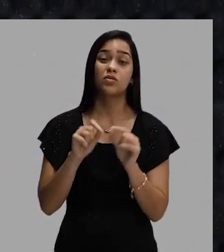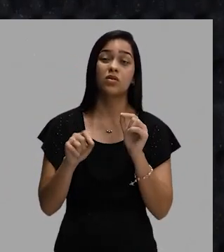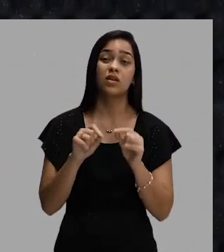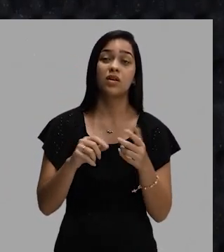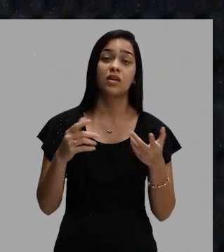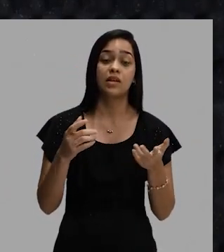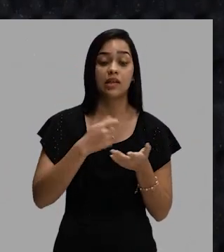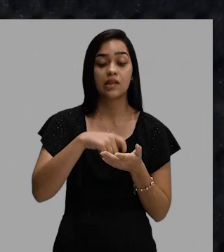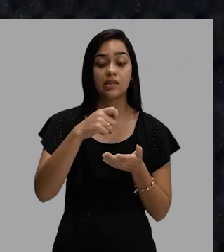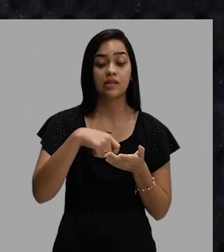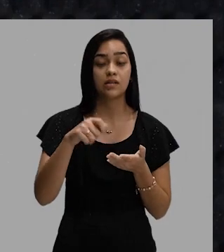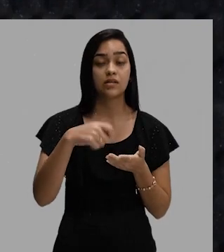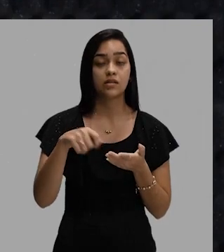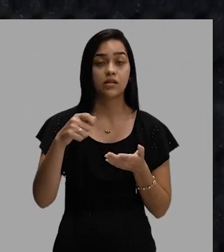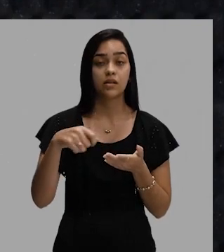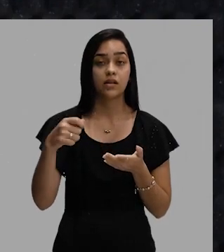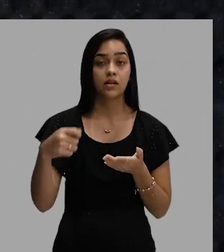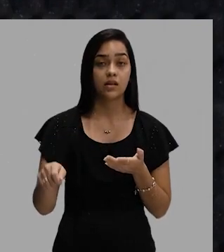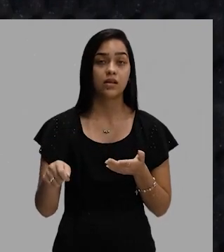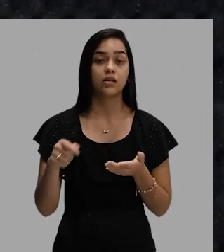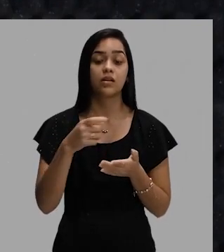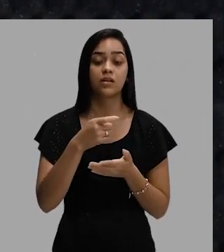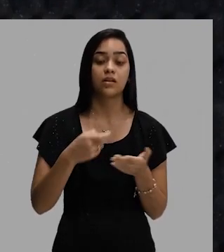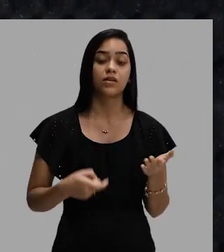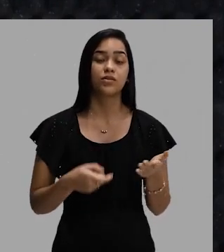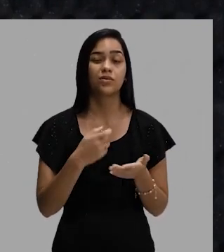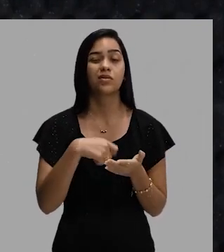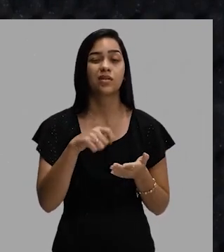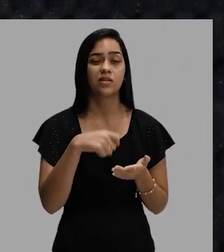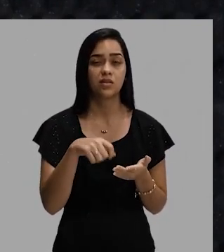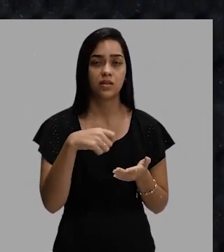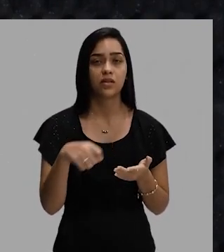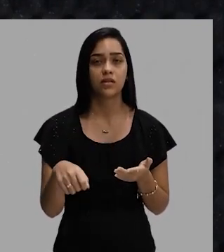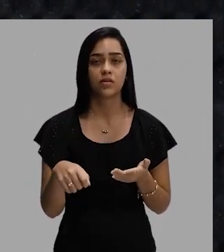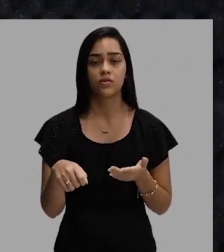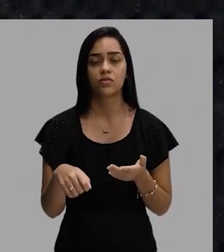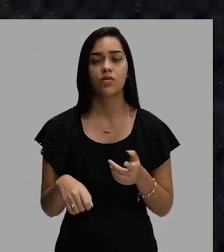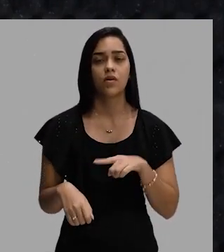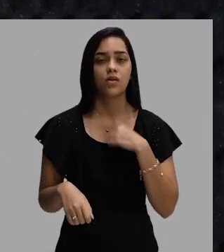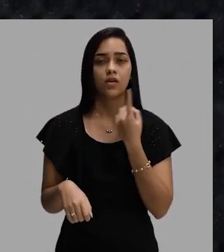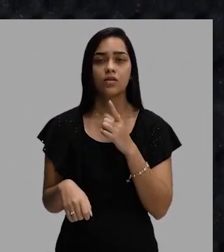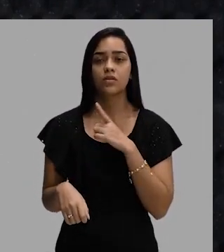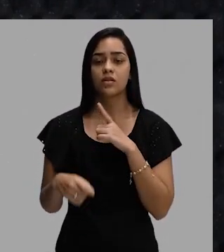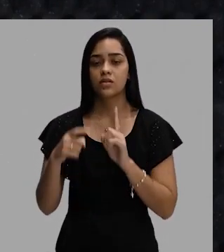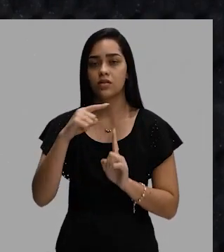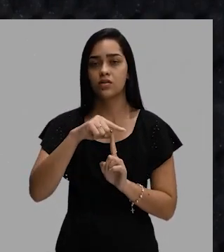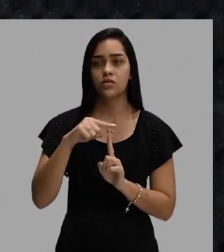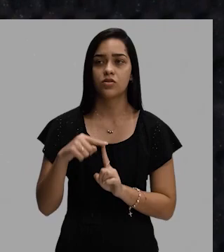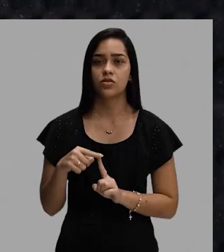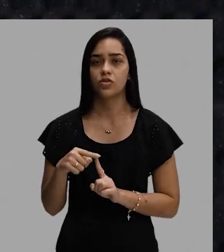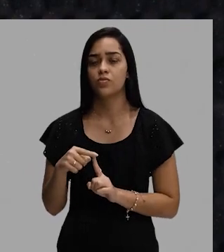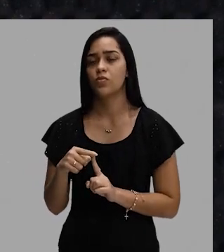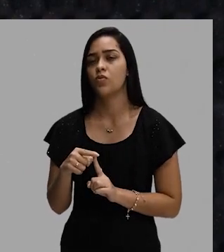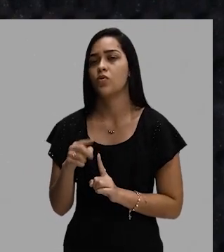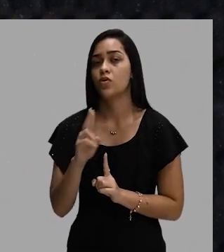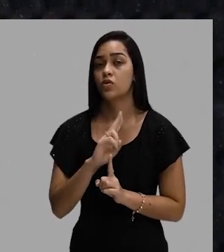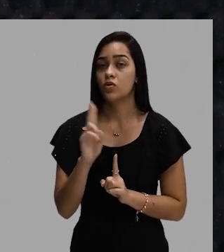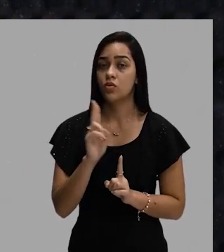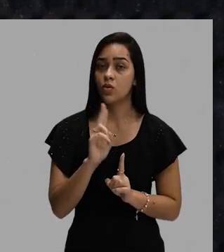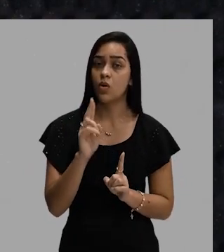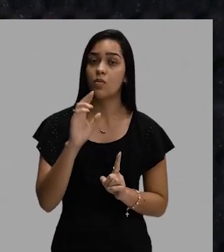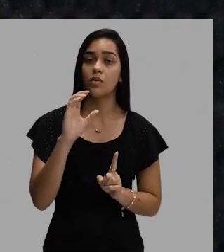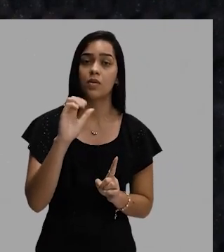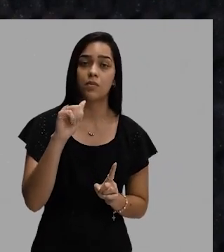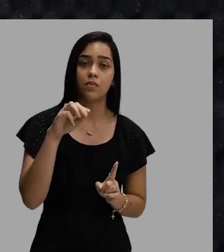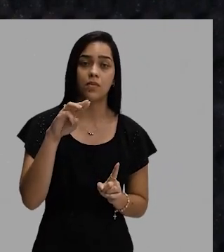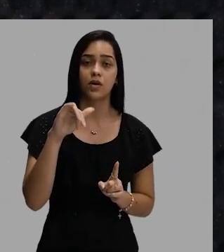de forma escrita, textos escritos, tá? Quando a gente faz esse tipo de chamada, nós